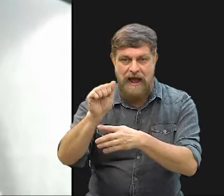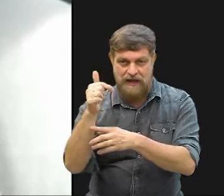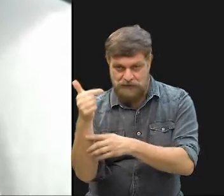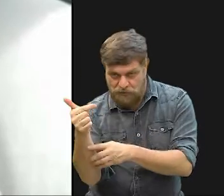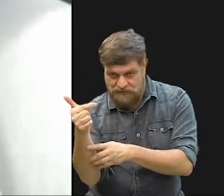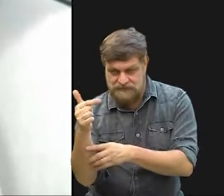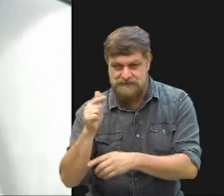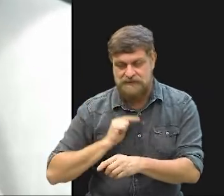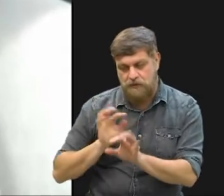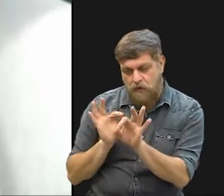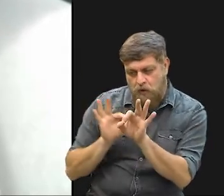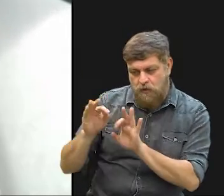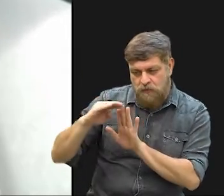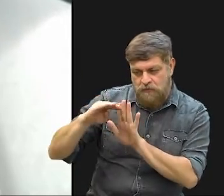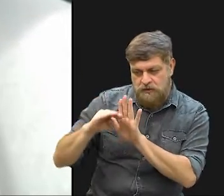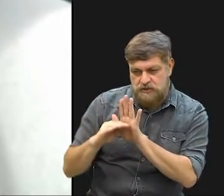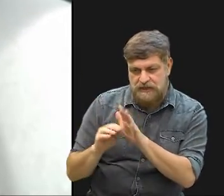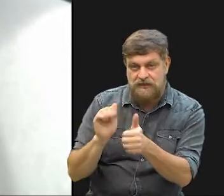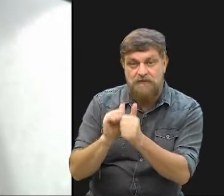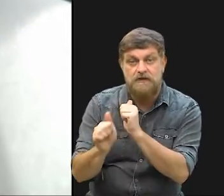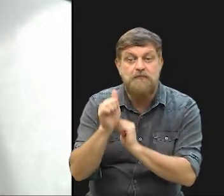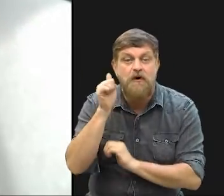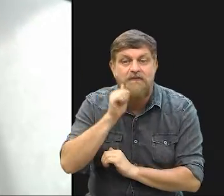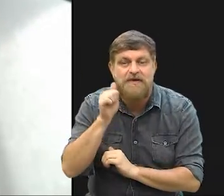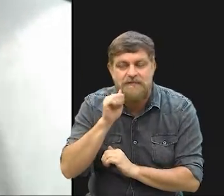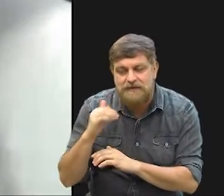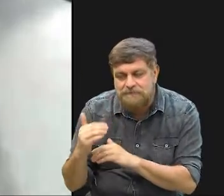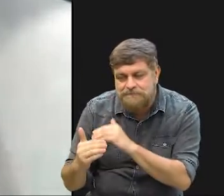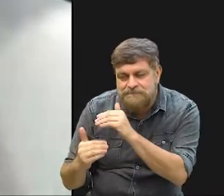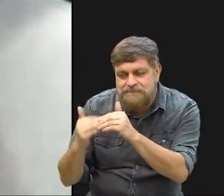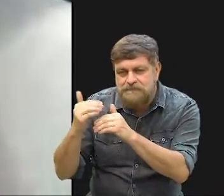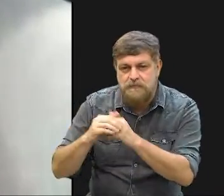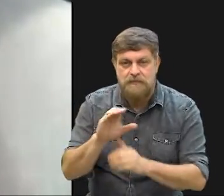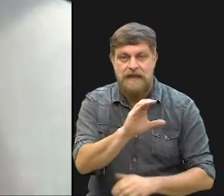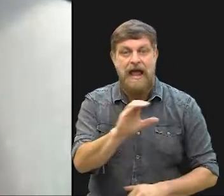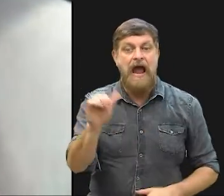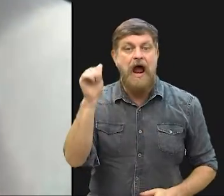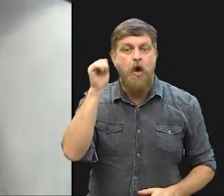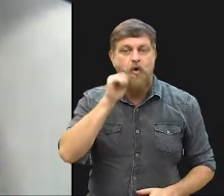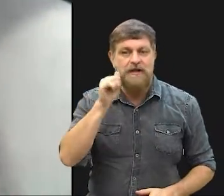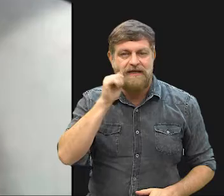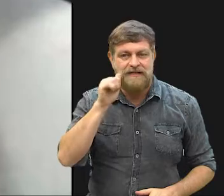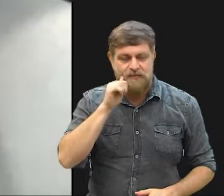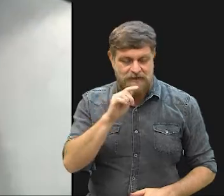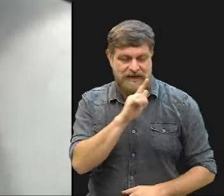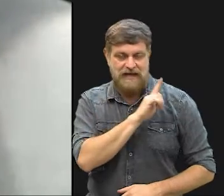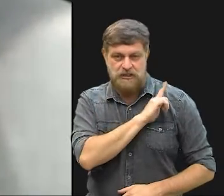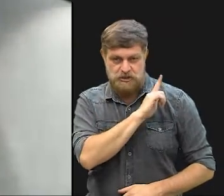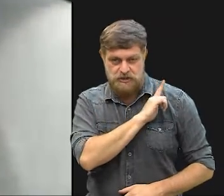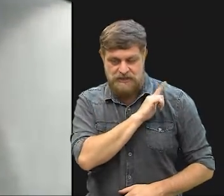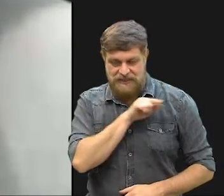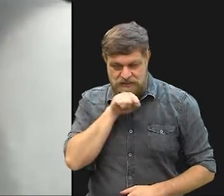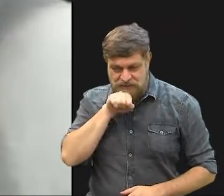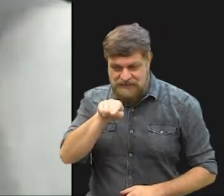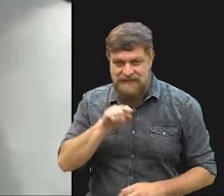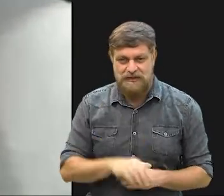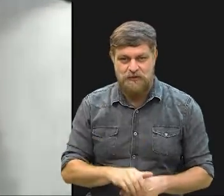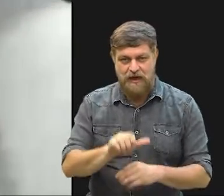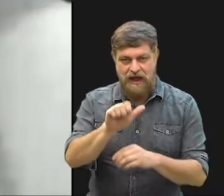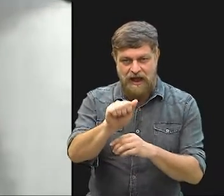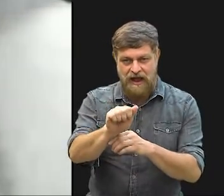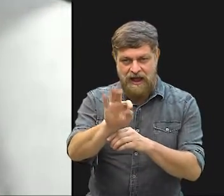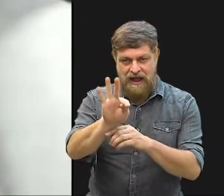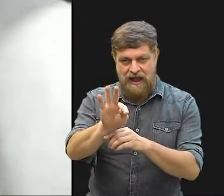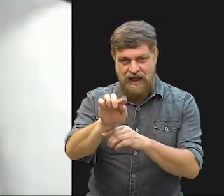desenvolvendo um projeto para o futebol feminino e a coordenadora, na verdade, a gerente de futebol lá do Atlético, ela era